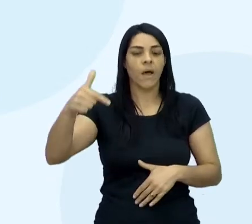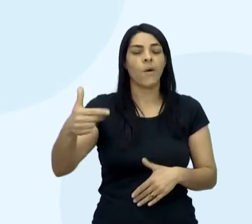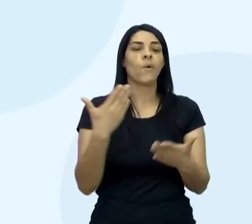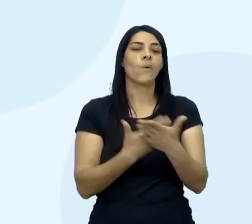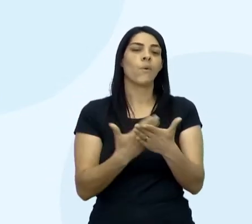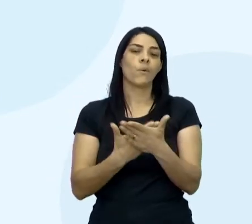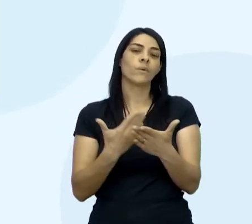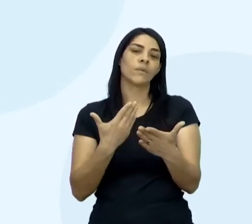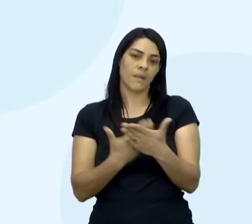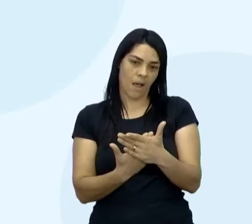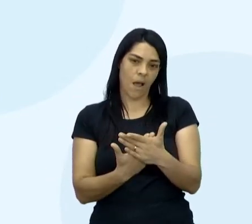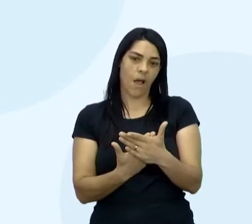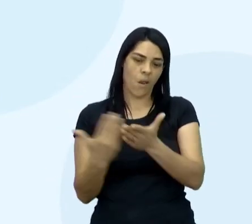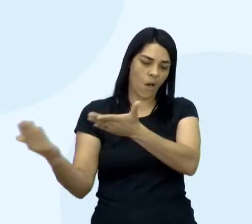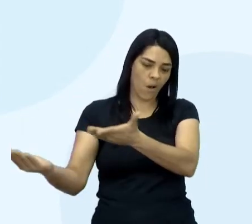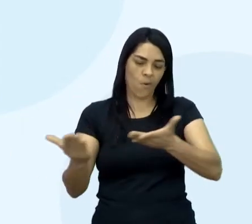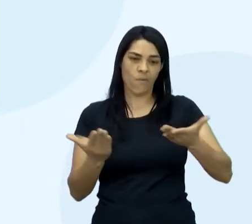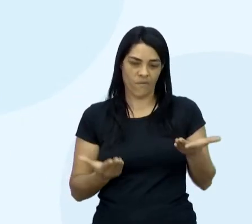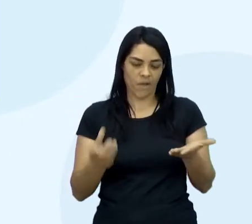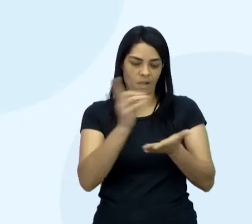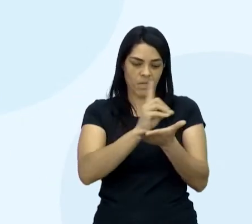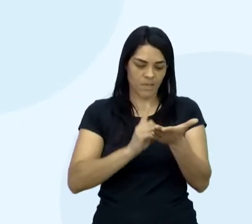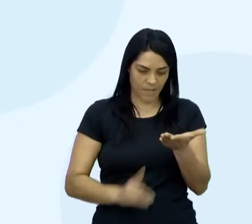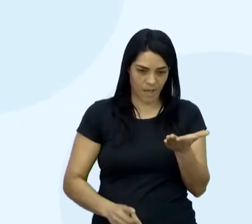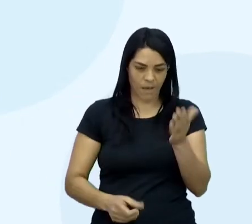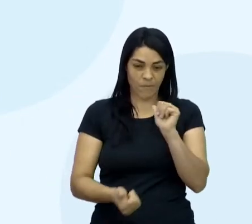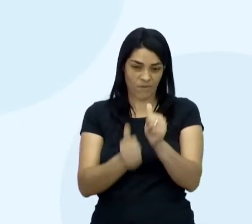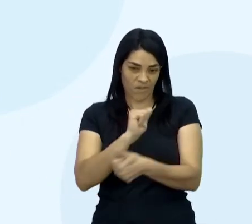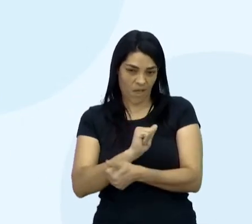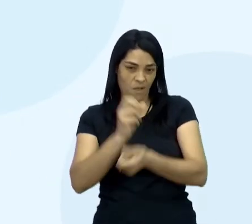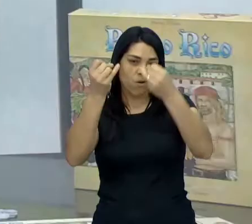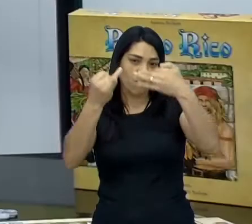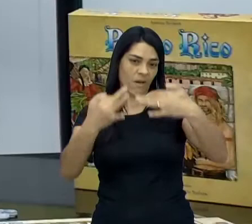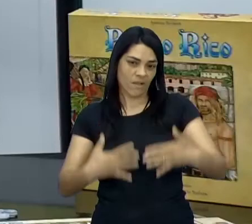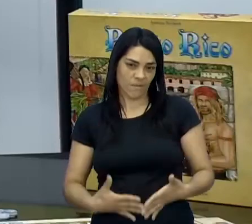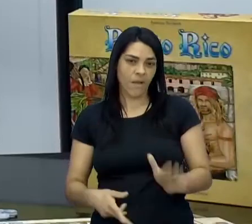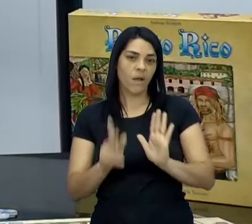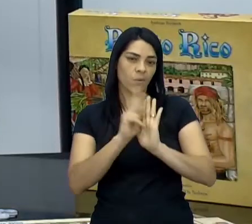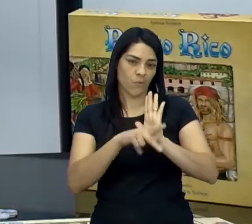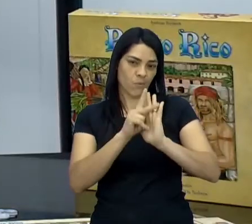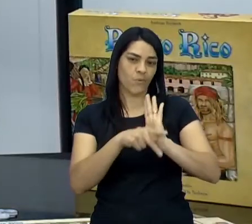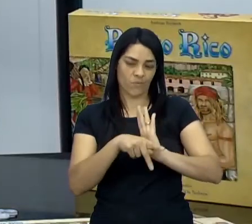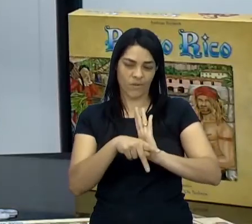é designer de games e ele vai falar um pouco sobre os projetos dele.